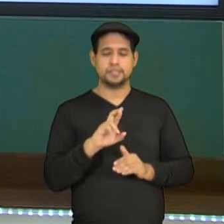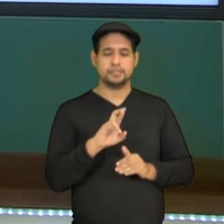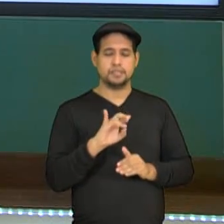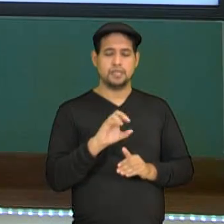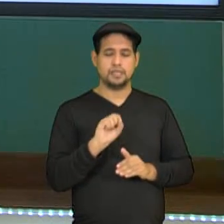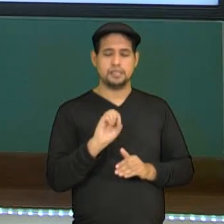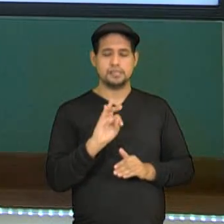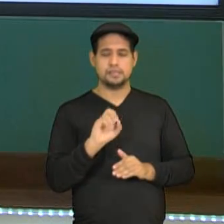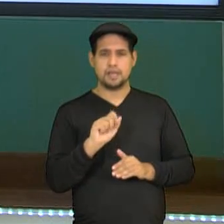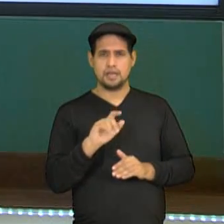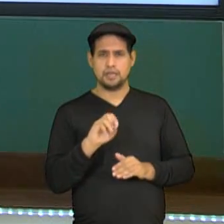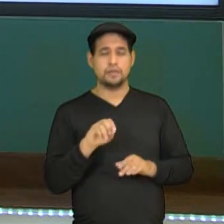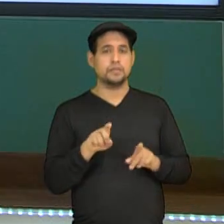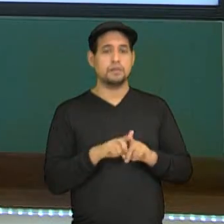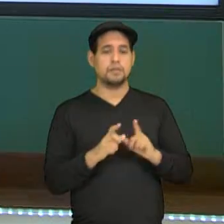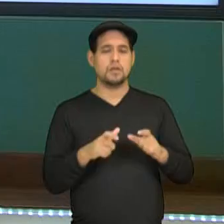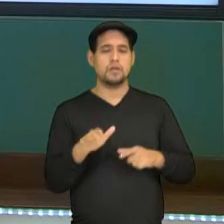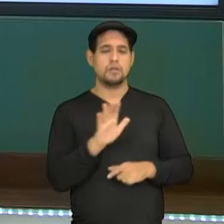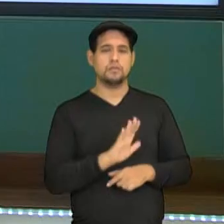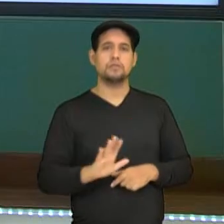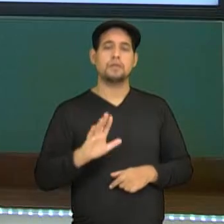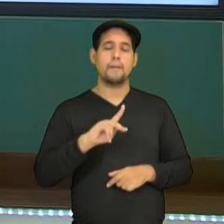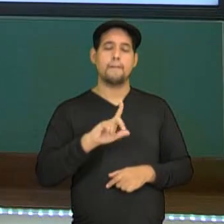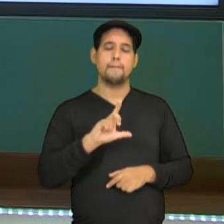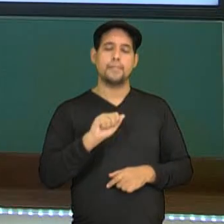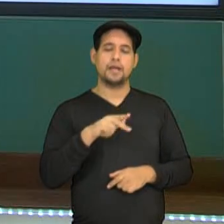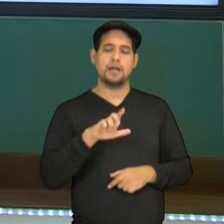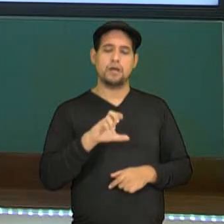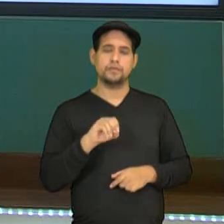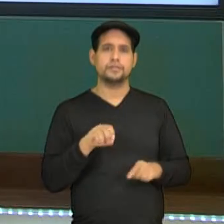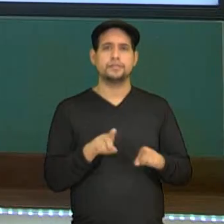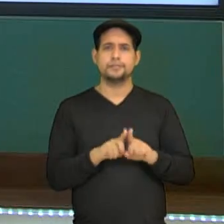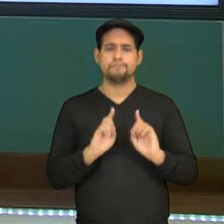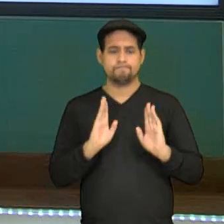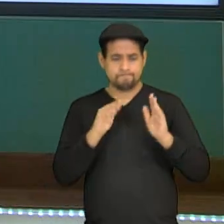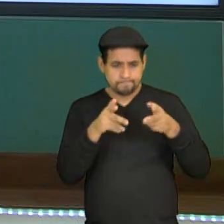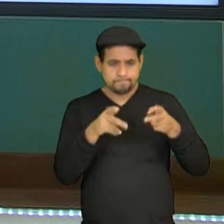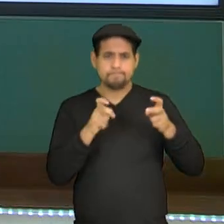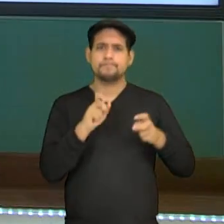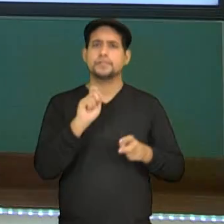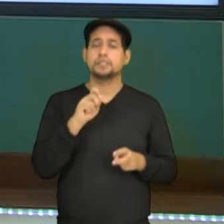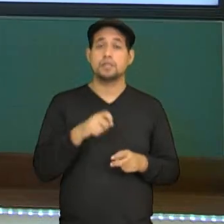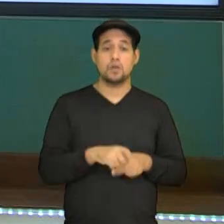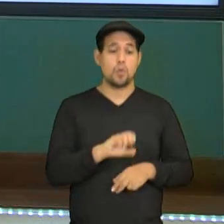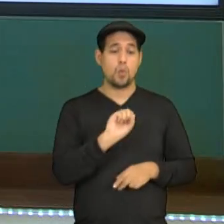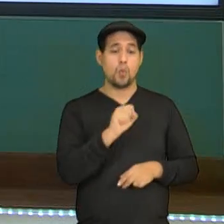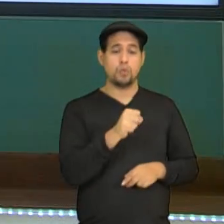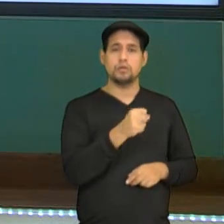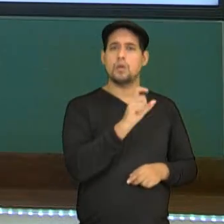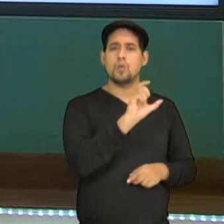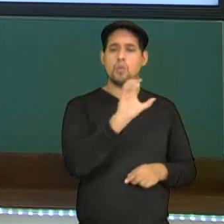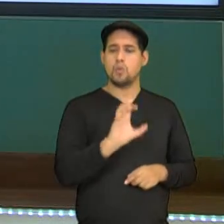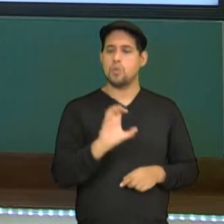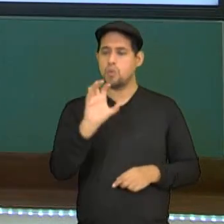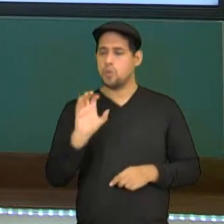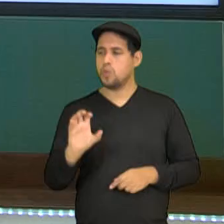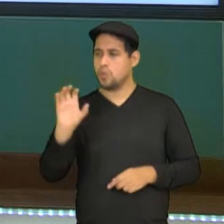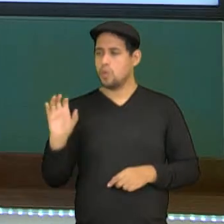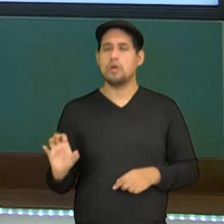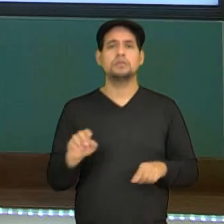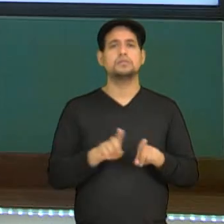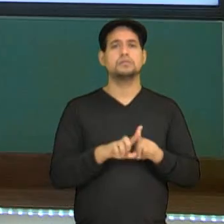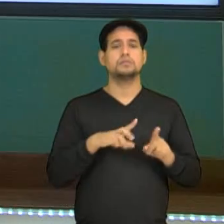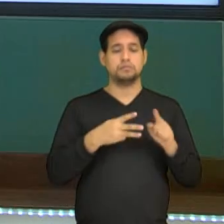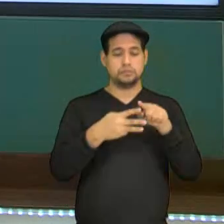bacias sedimentares e áreas de planaltos em evidencialmente 8 unidades. Então ele identifica aquelas